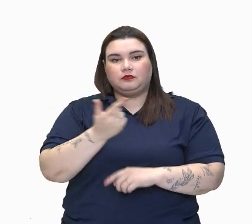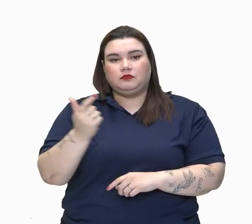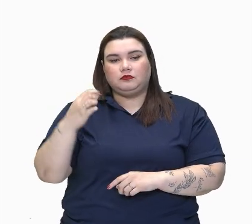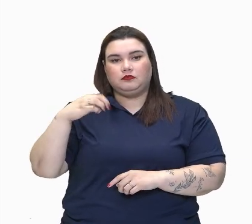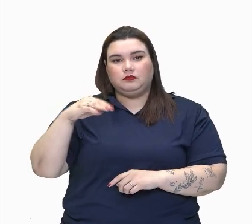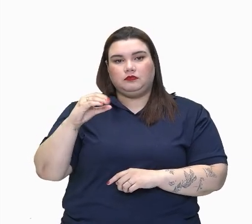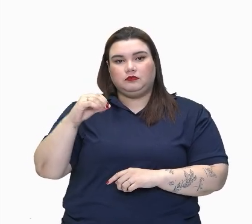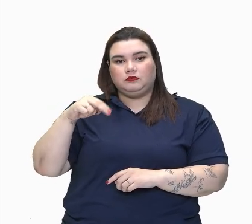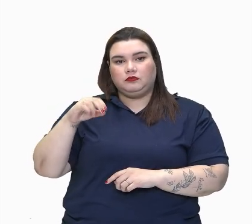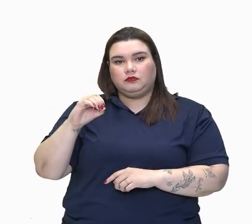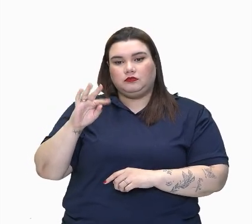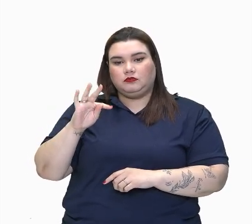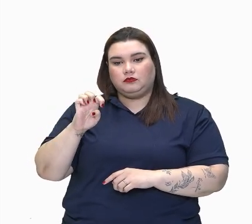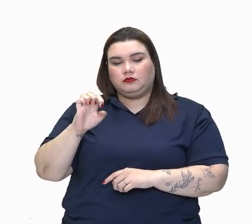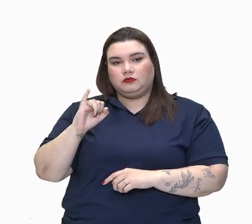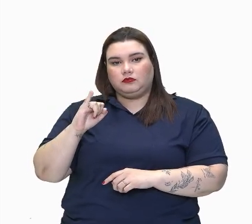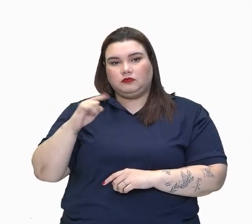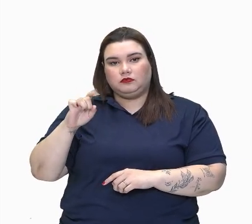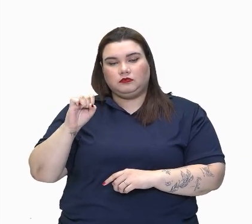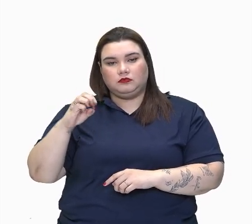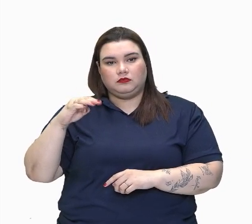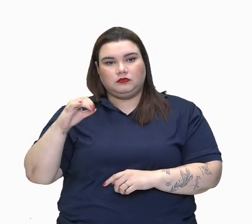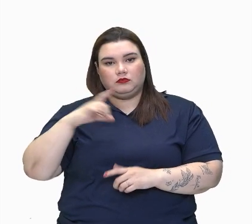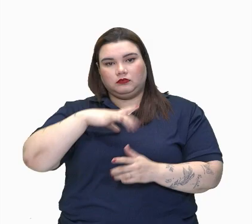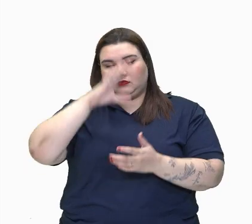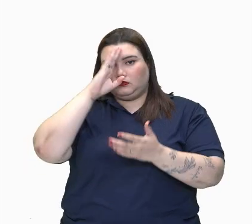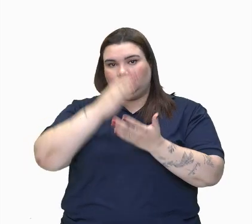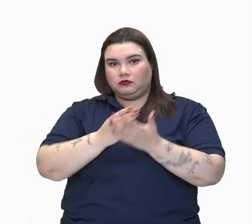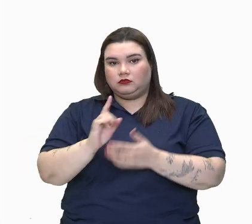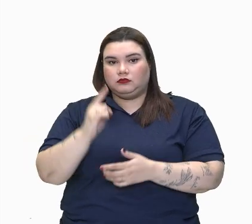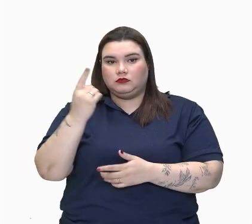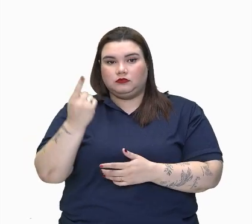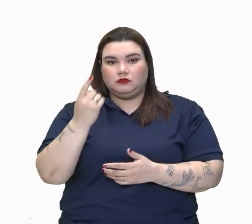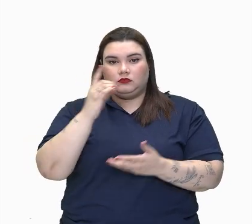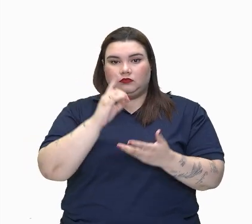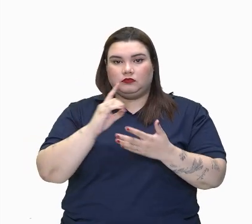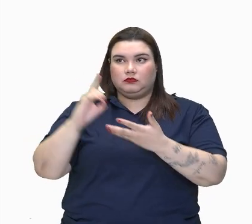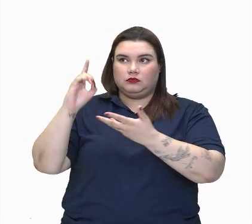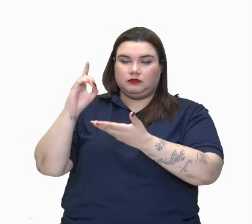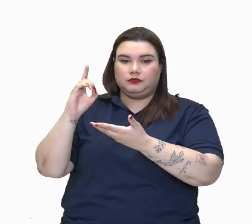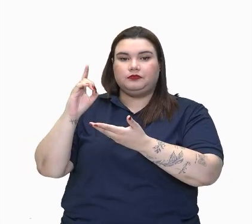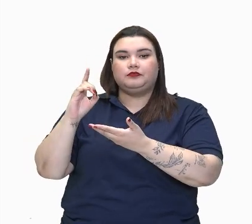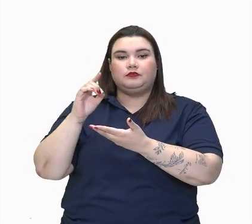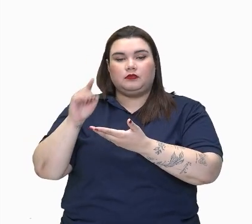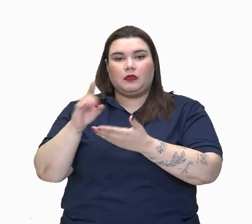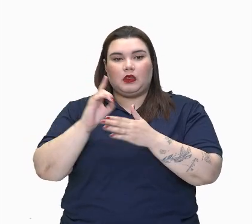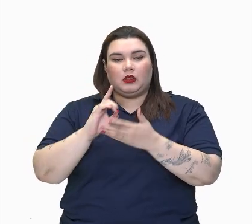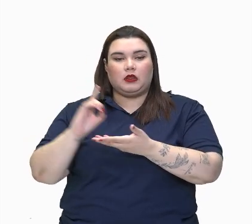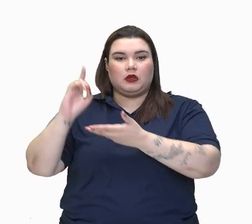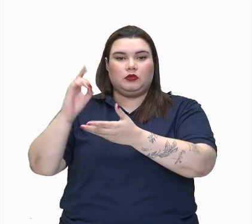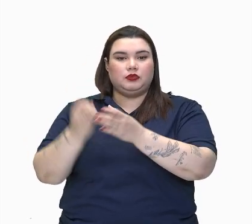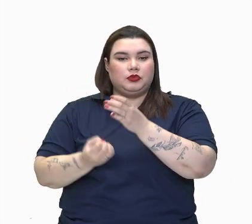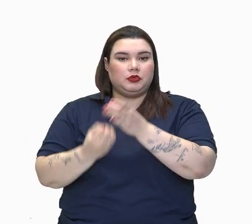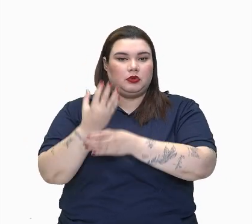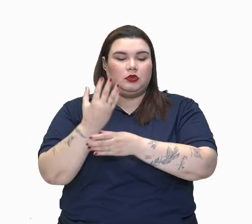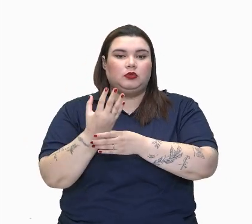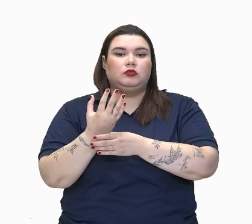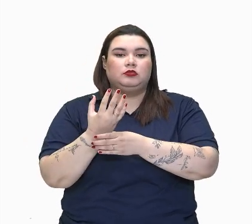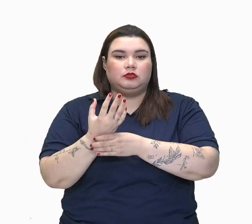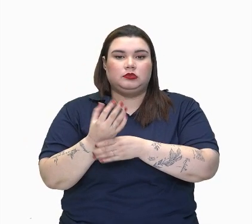monoteísmo, onde há a crença de um único Deus, esse mesmo Deus é criador